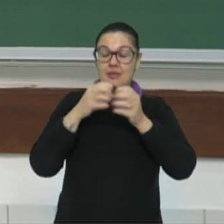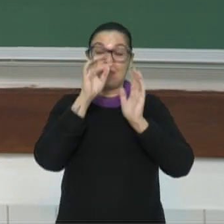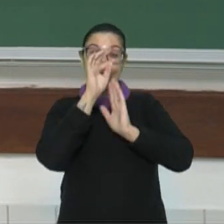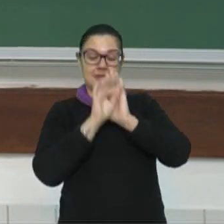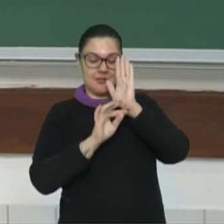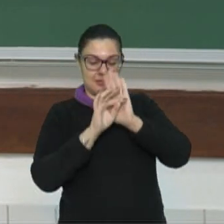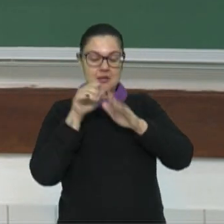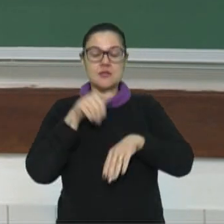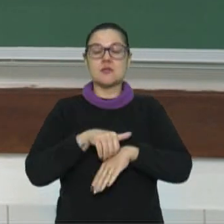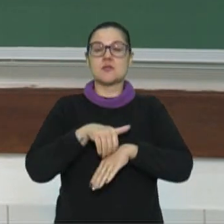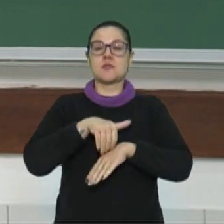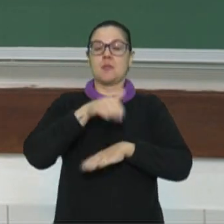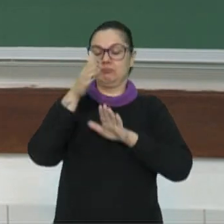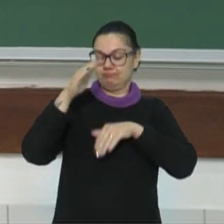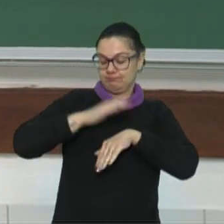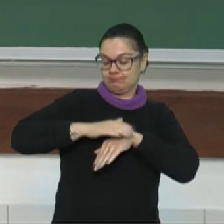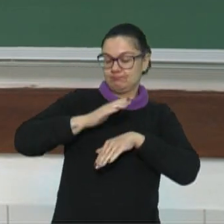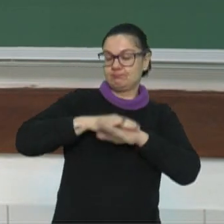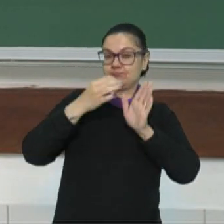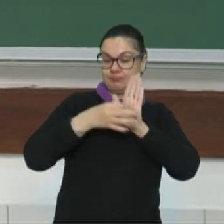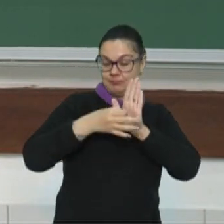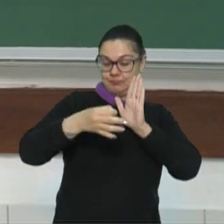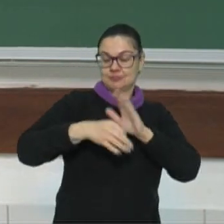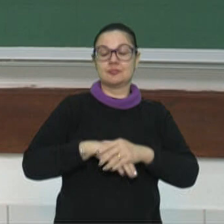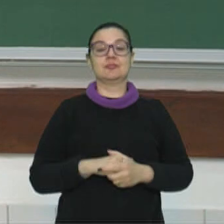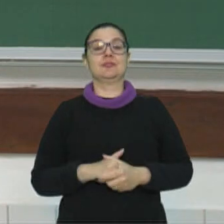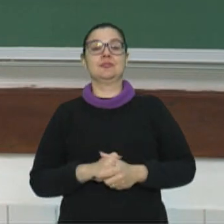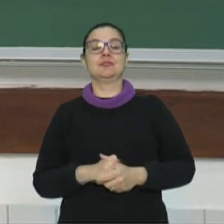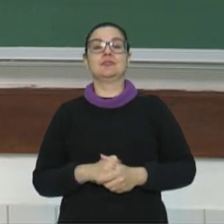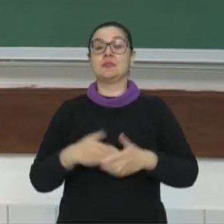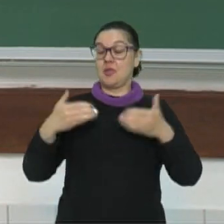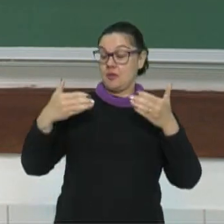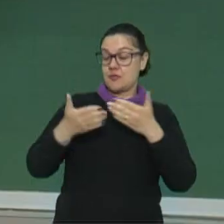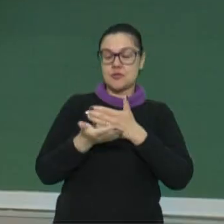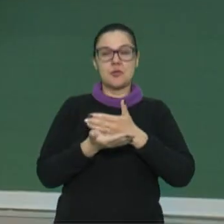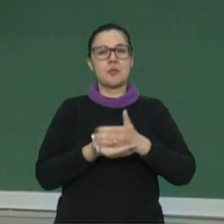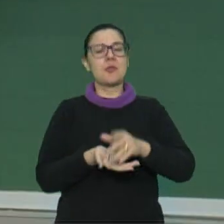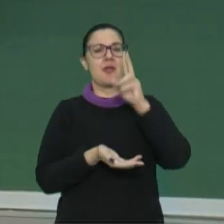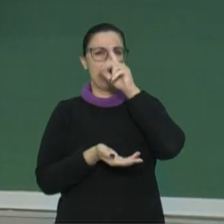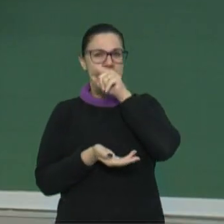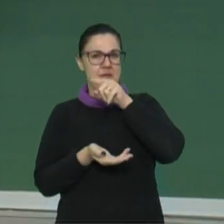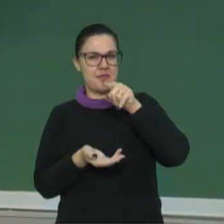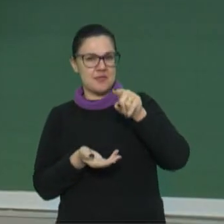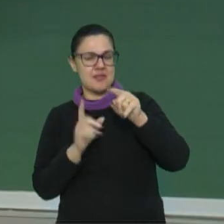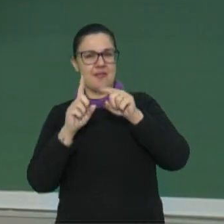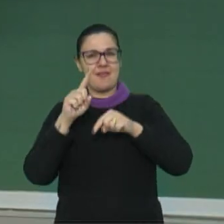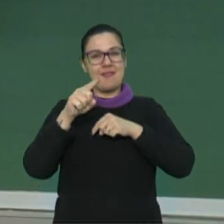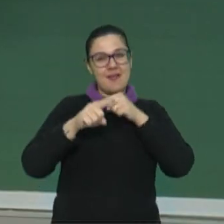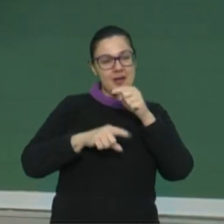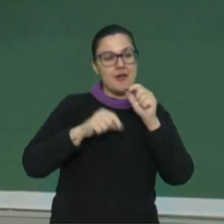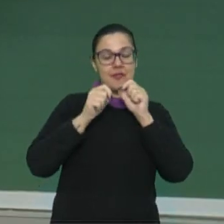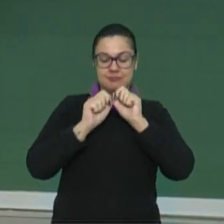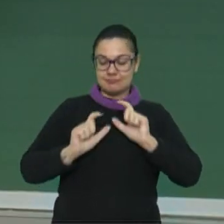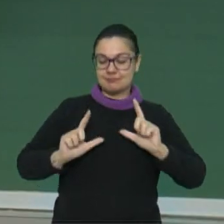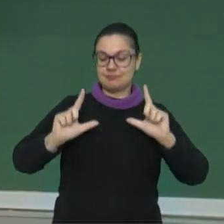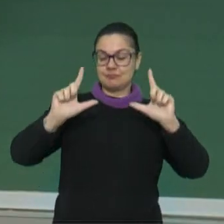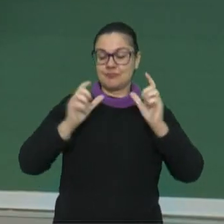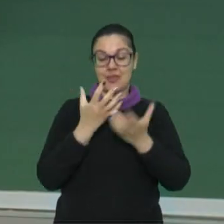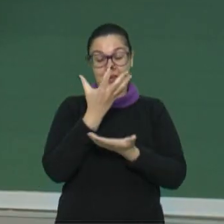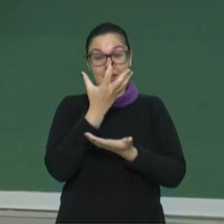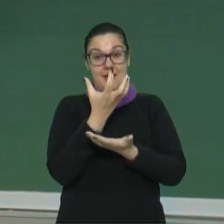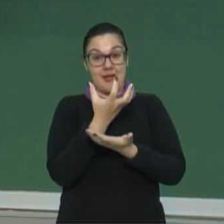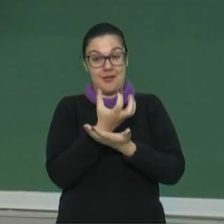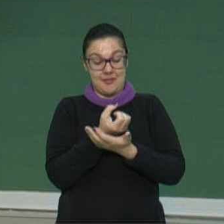textos com mais propriedade, não é isso? Nós começamos a nossa aula, lembrando você que daqui a pouco você tem que ir lá fazer o